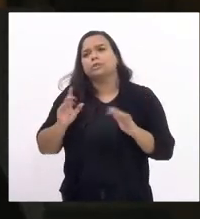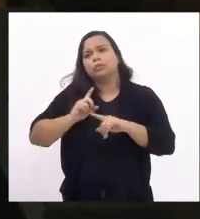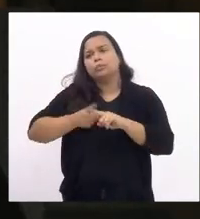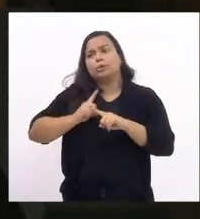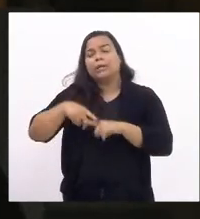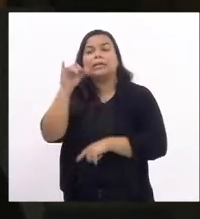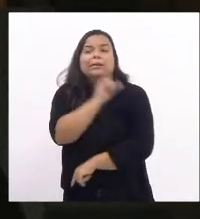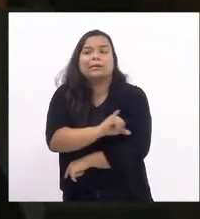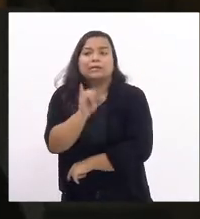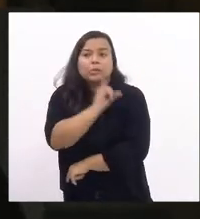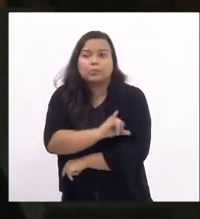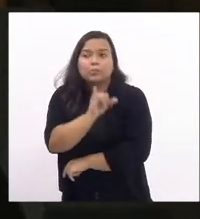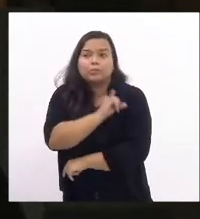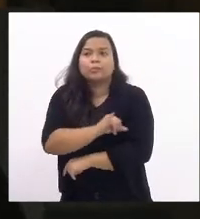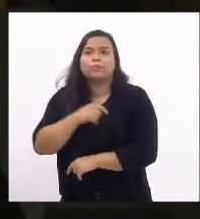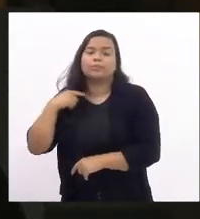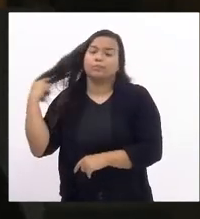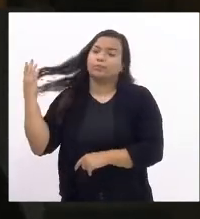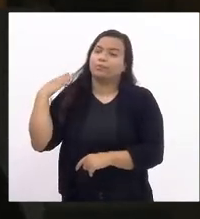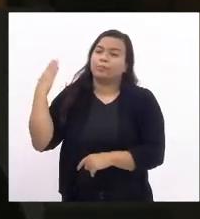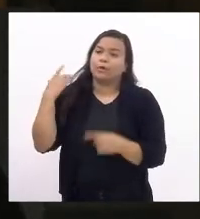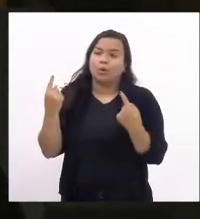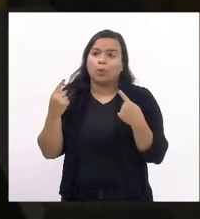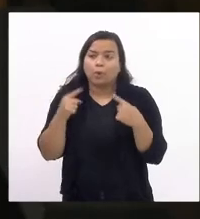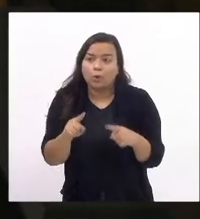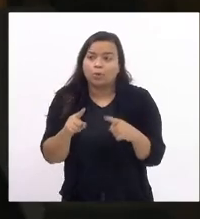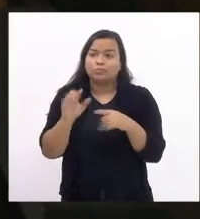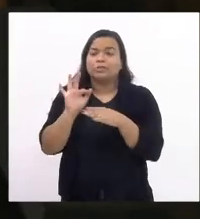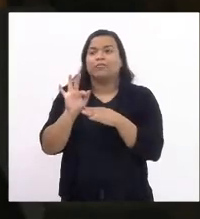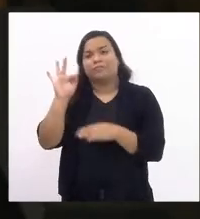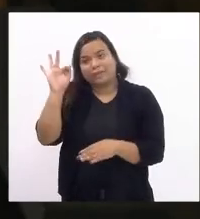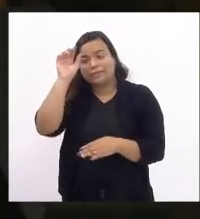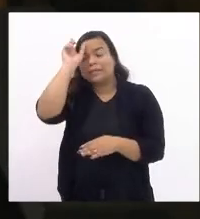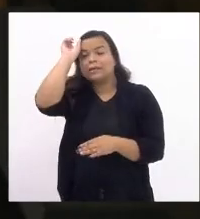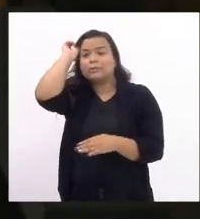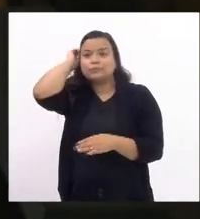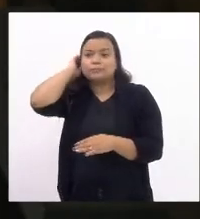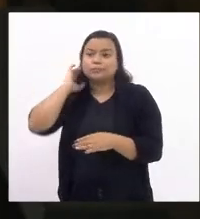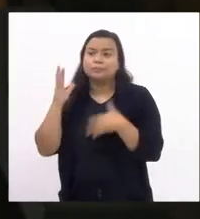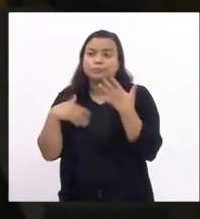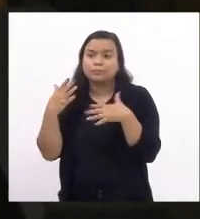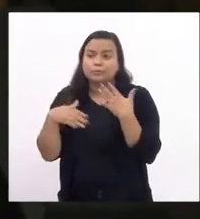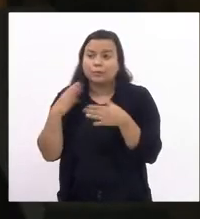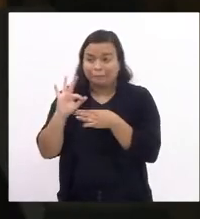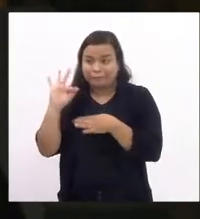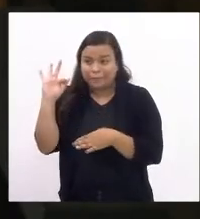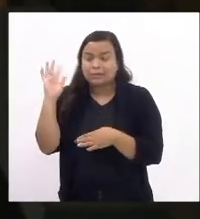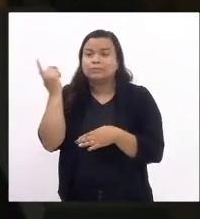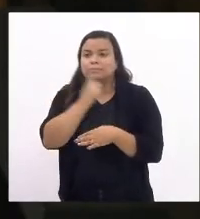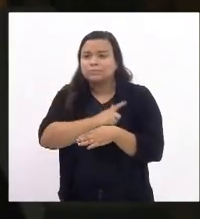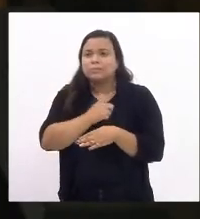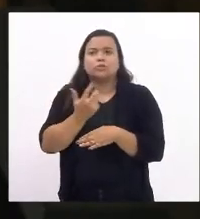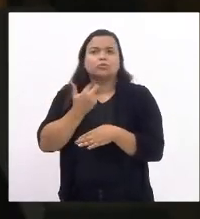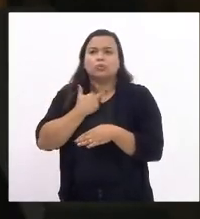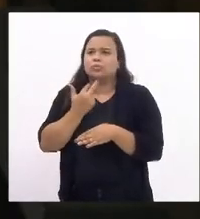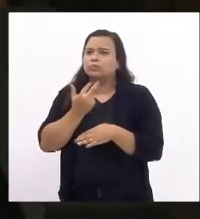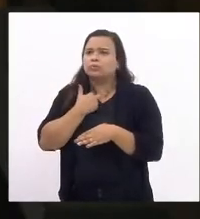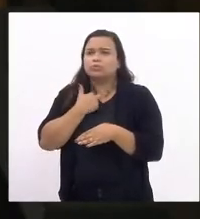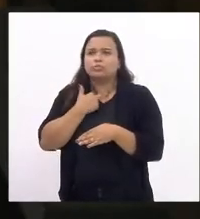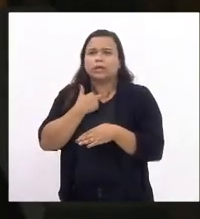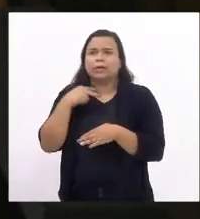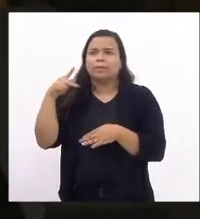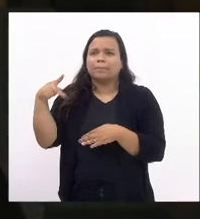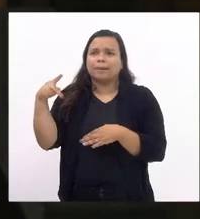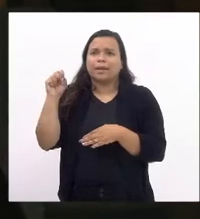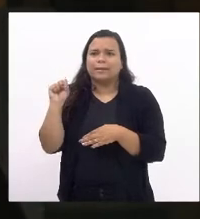de Janeiro era contra federar, e no caso de federar, não poderia ser um